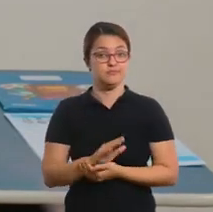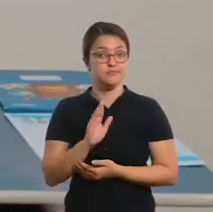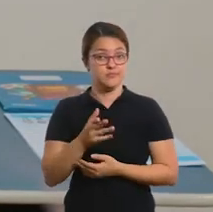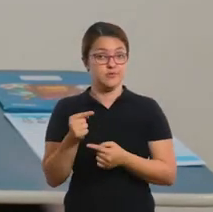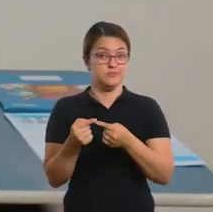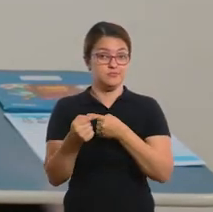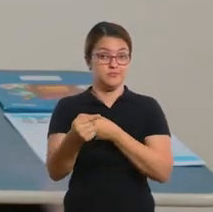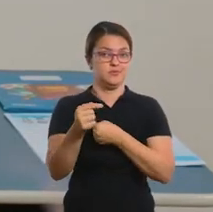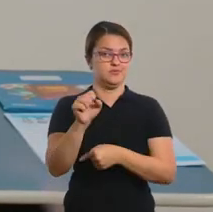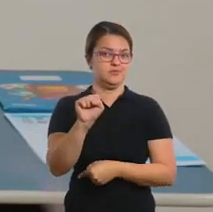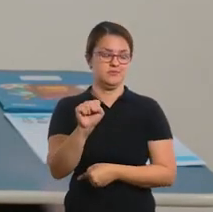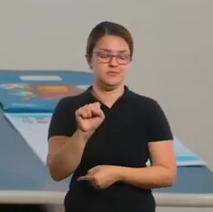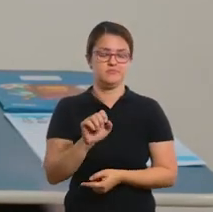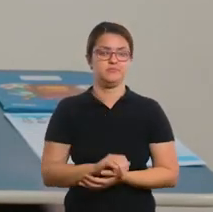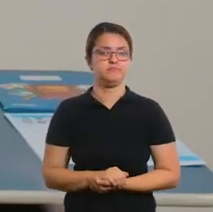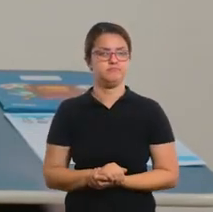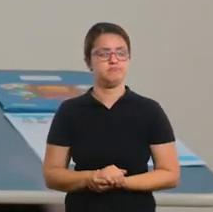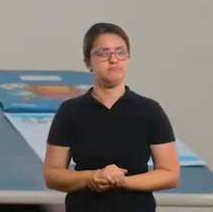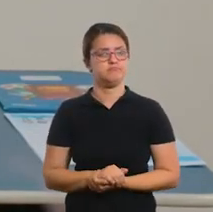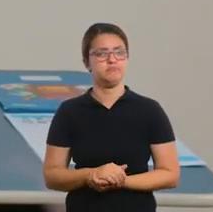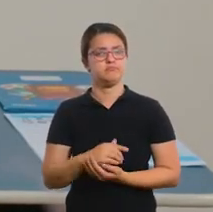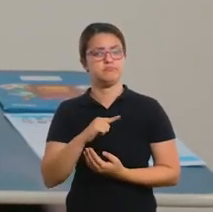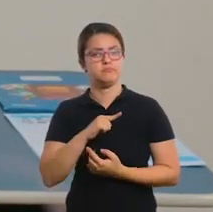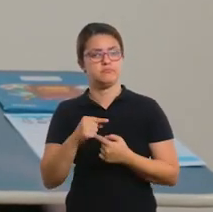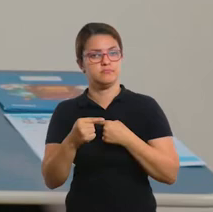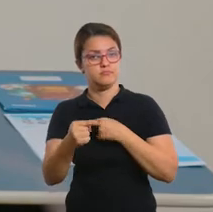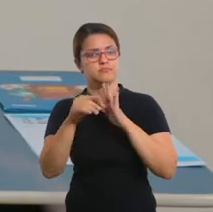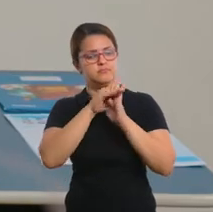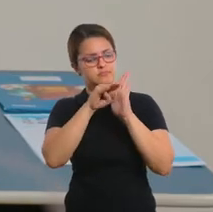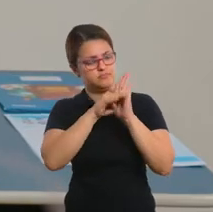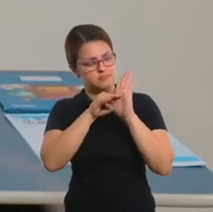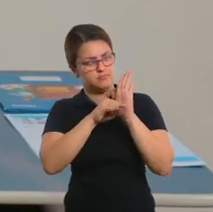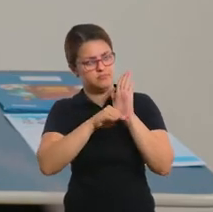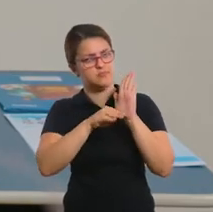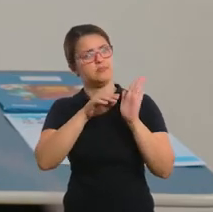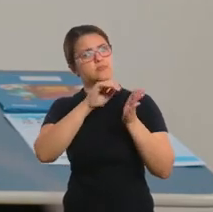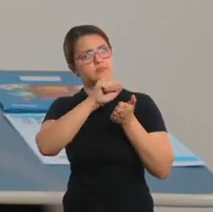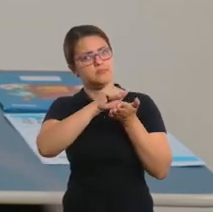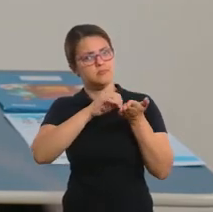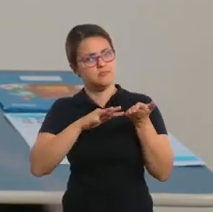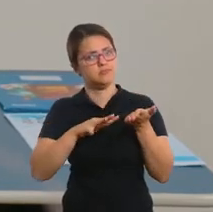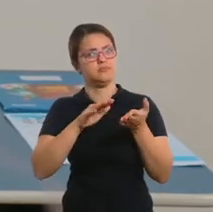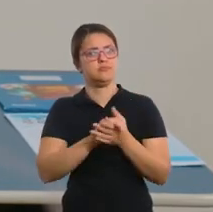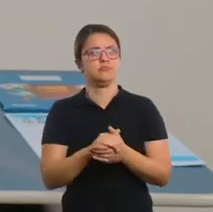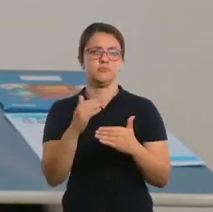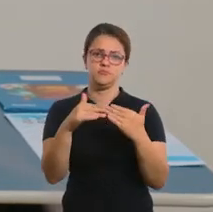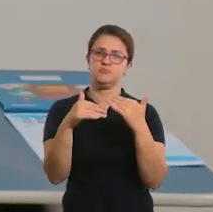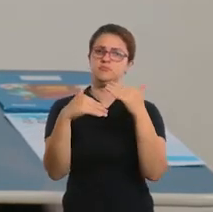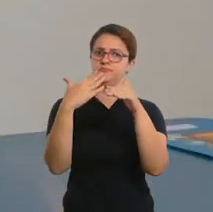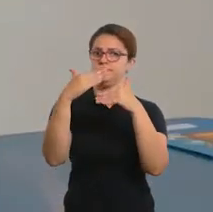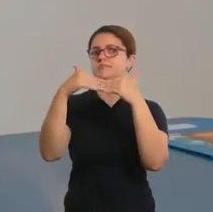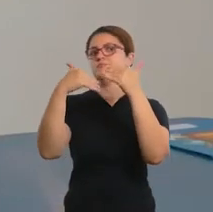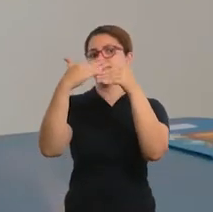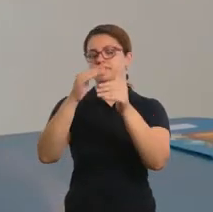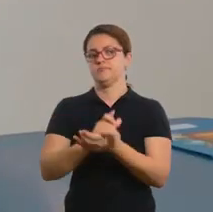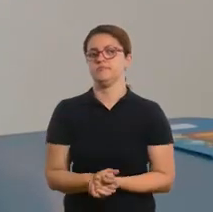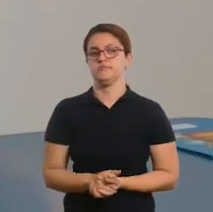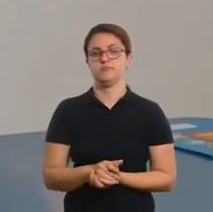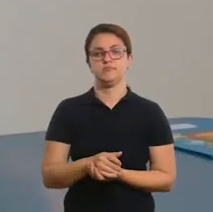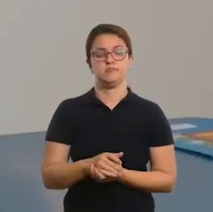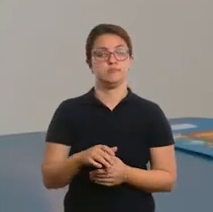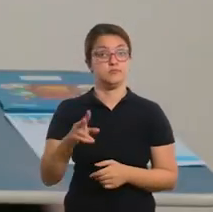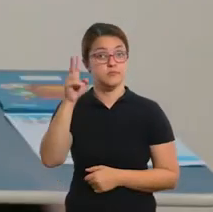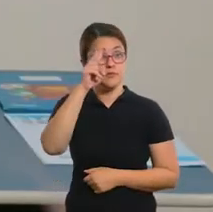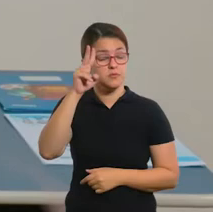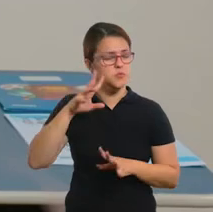na oitava semana e na nossa rotina semanal nós temos algumas atividades para serem desenvolvidas.